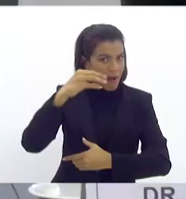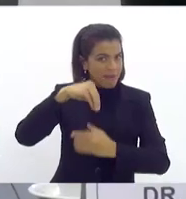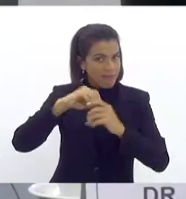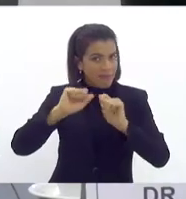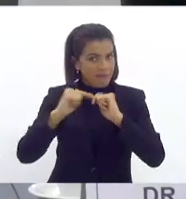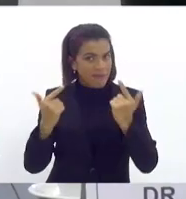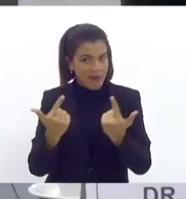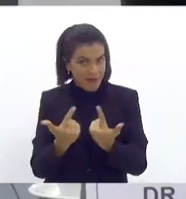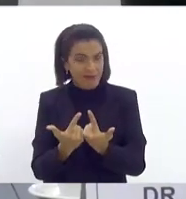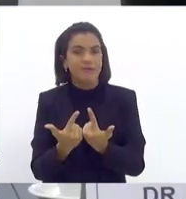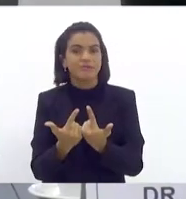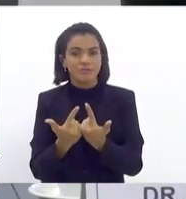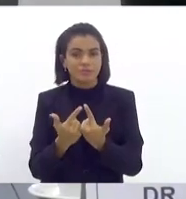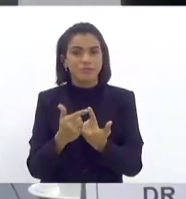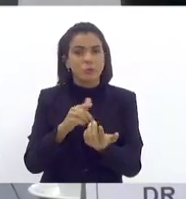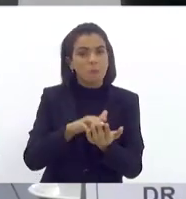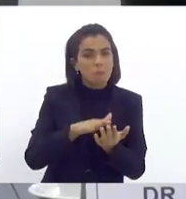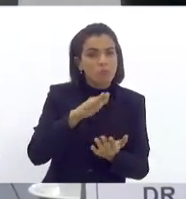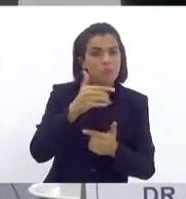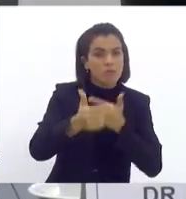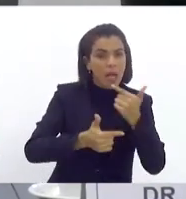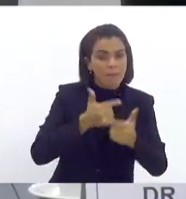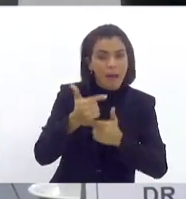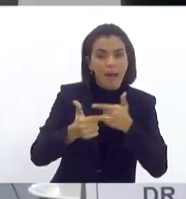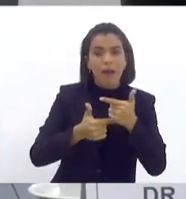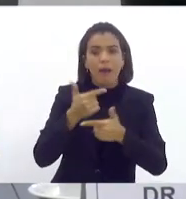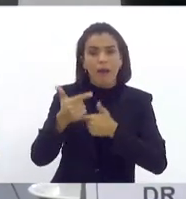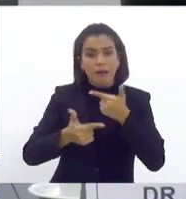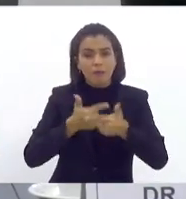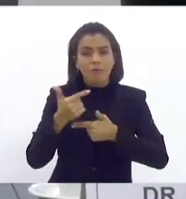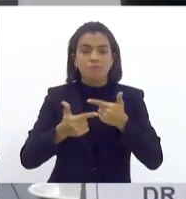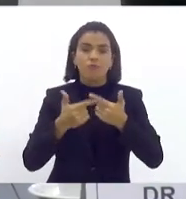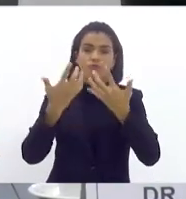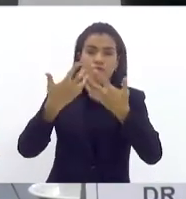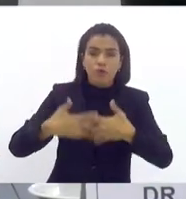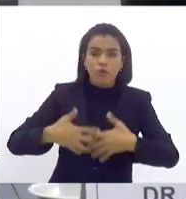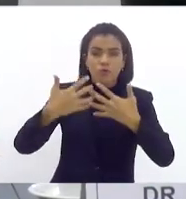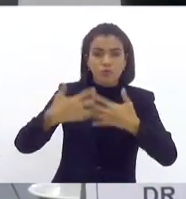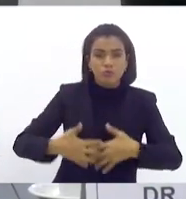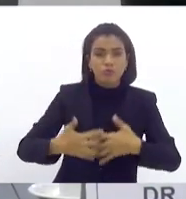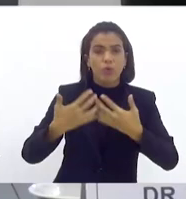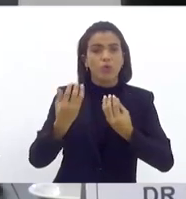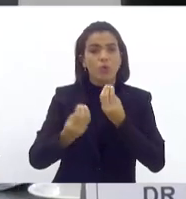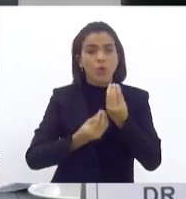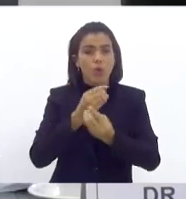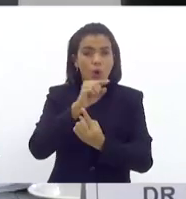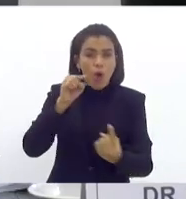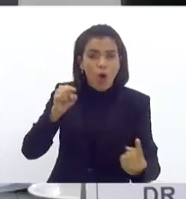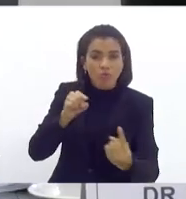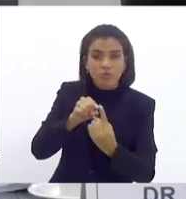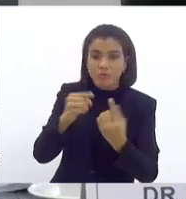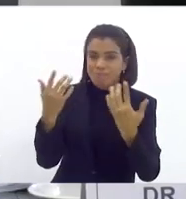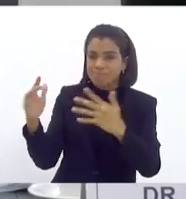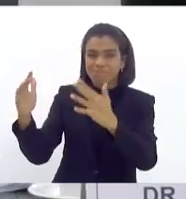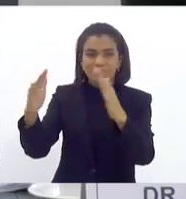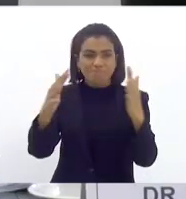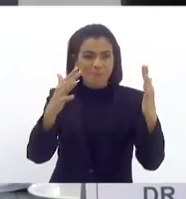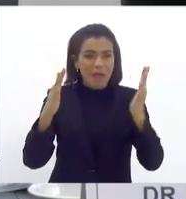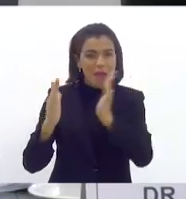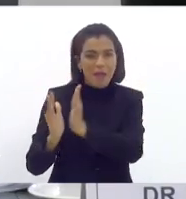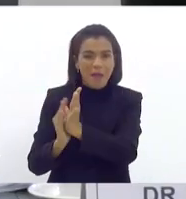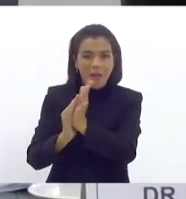com um volume de trabalhos que tem feito com que o plenário funcione de forma objetiva. Então, parabéns a Vossas